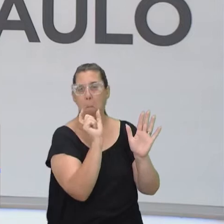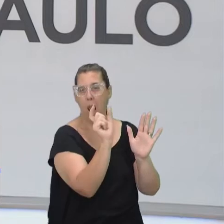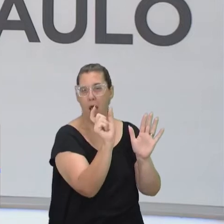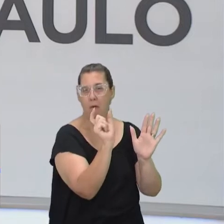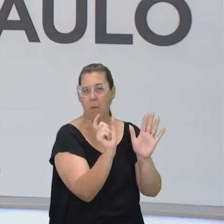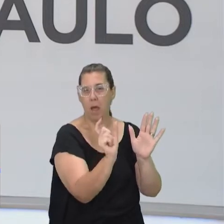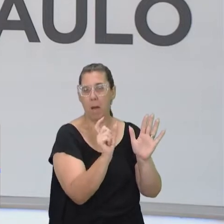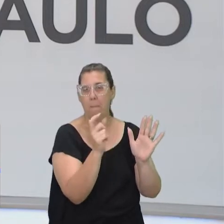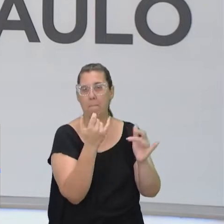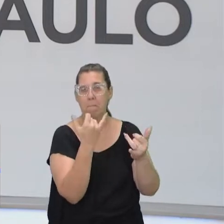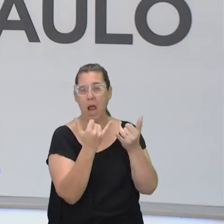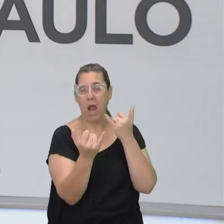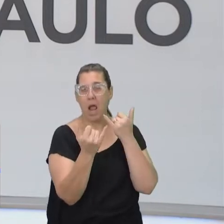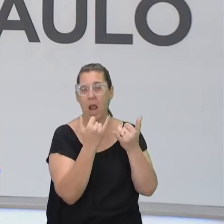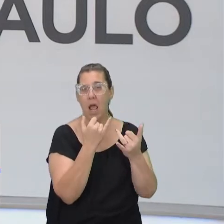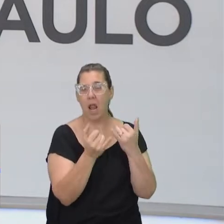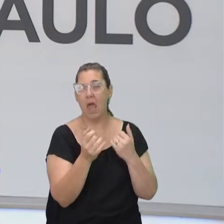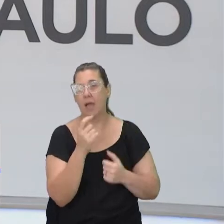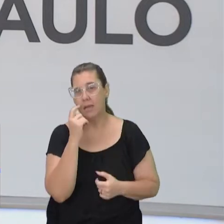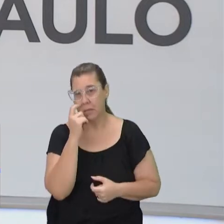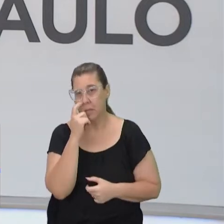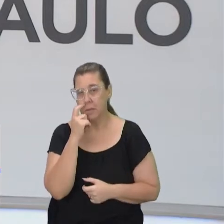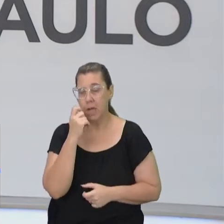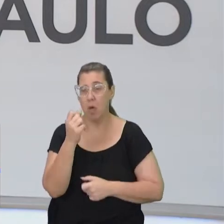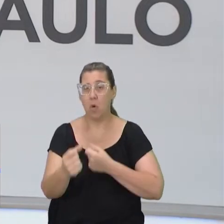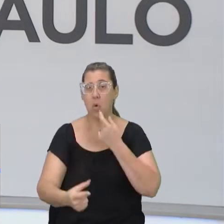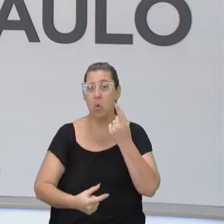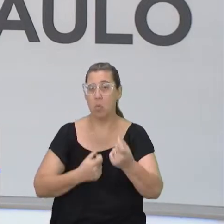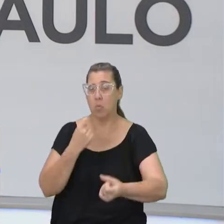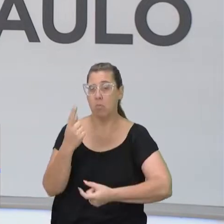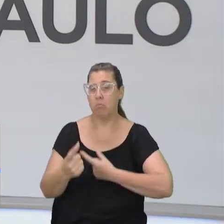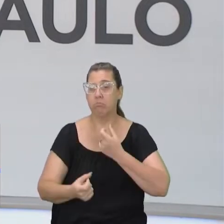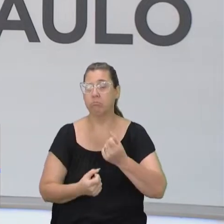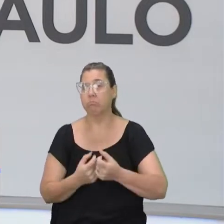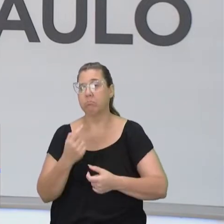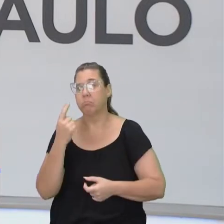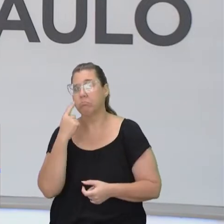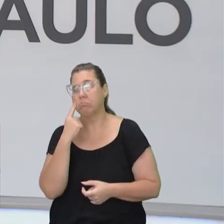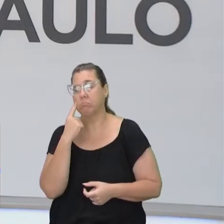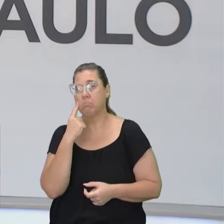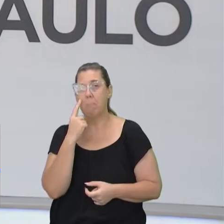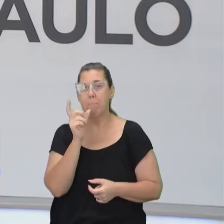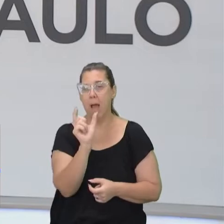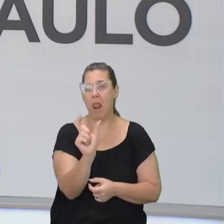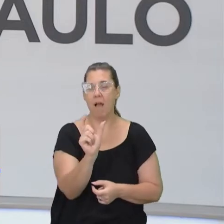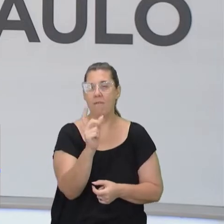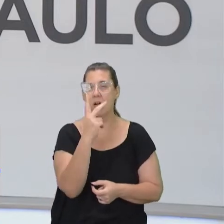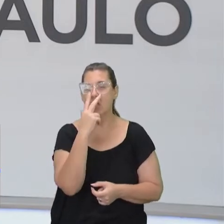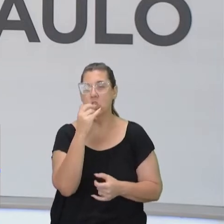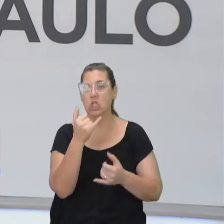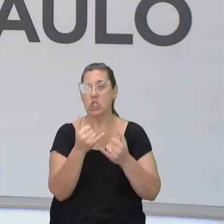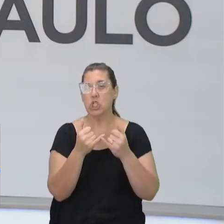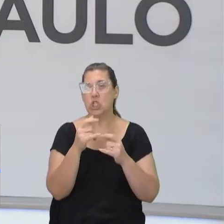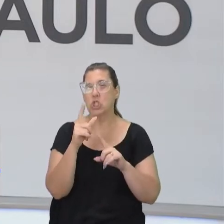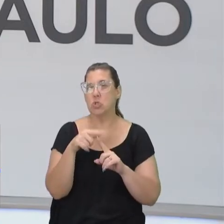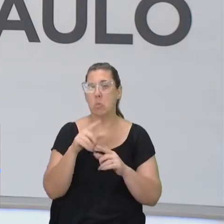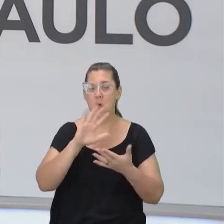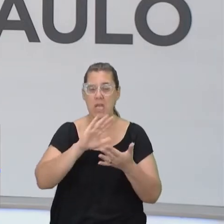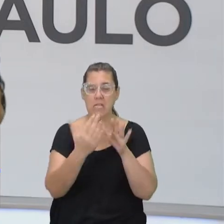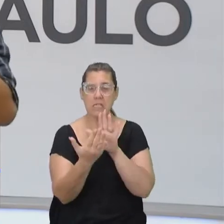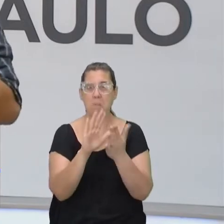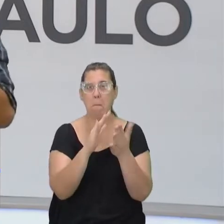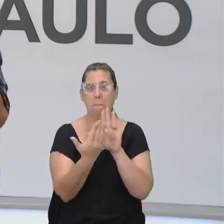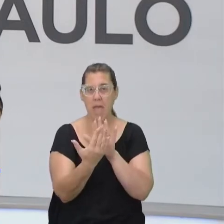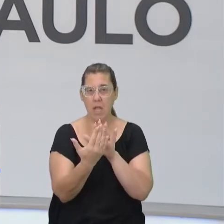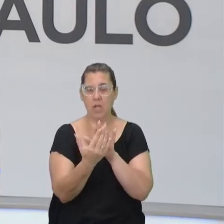estrutura parecida. Algumas pessoas falam que são cognatos, eu vou chamar de palavras espelho. Então, a ideia é que você